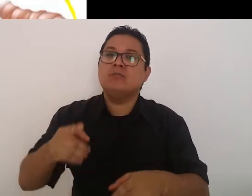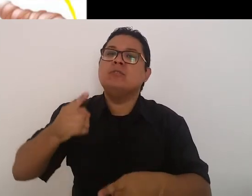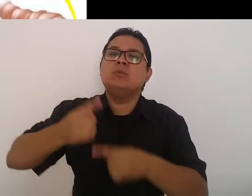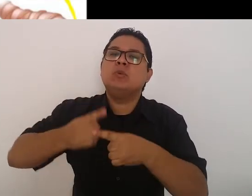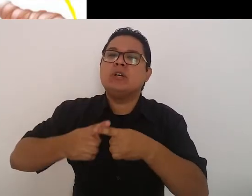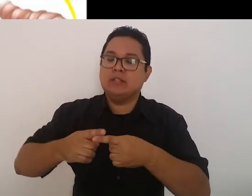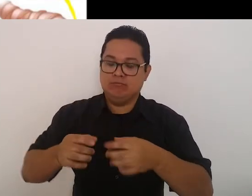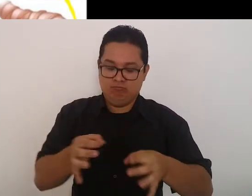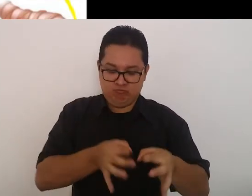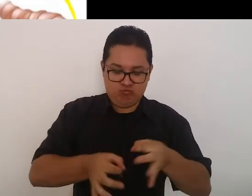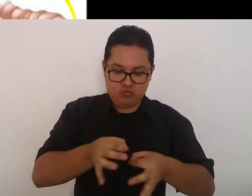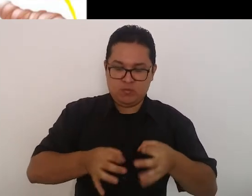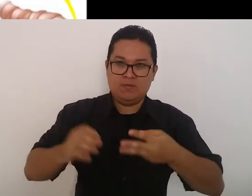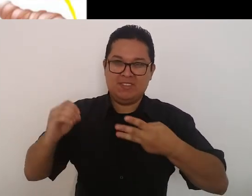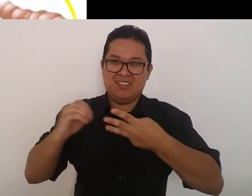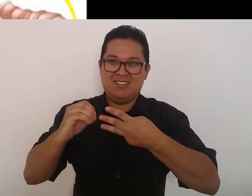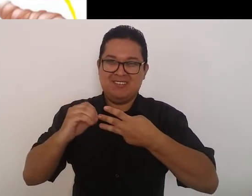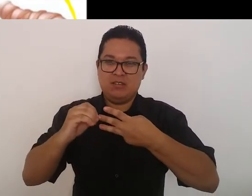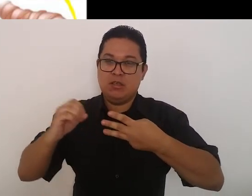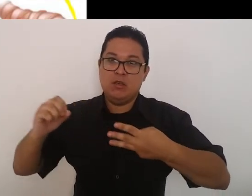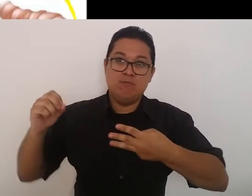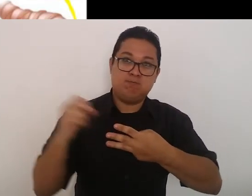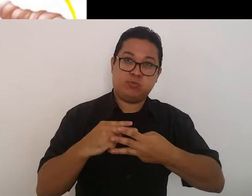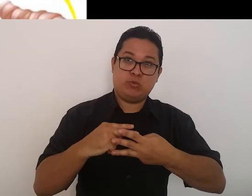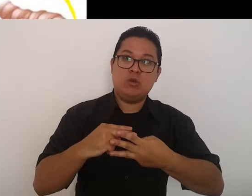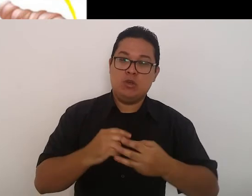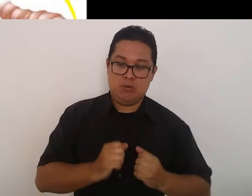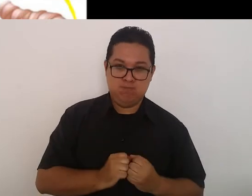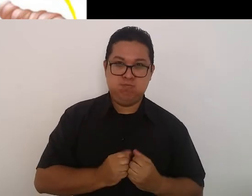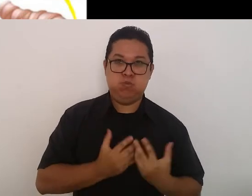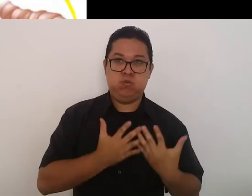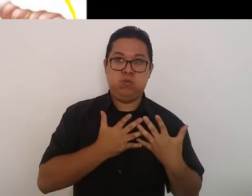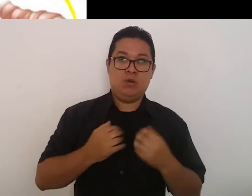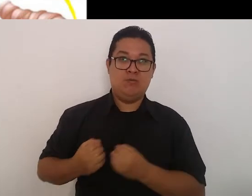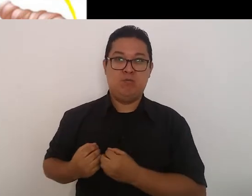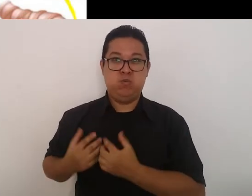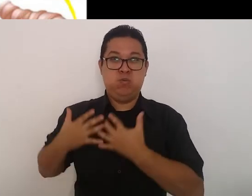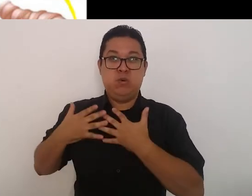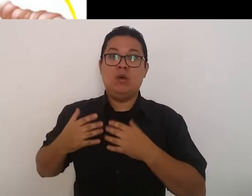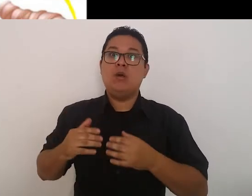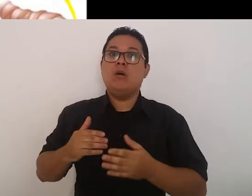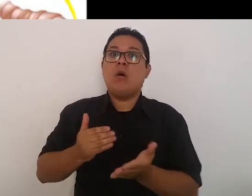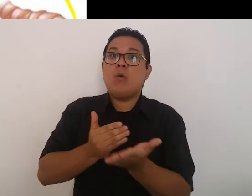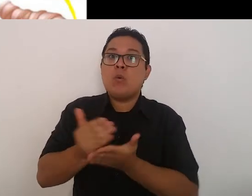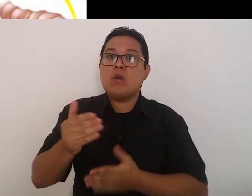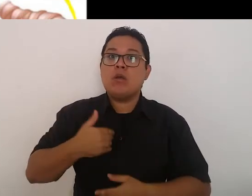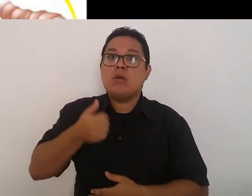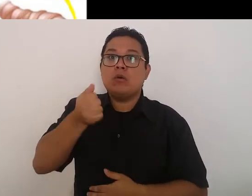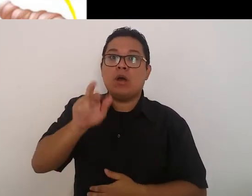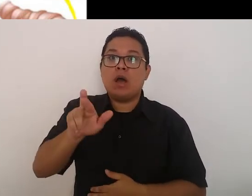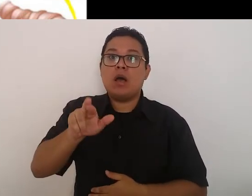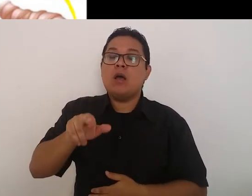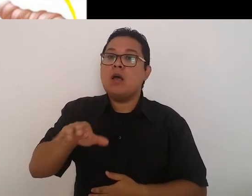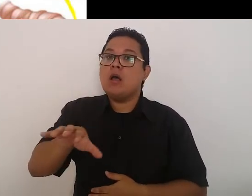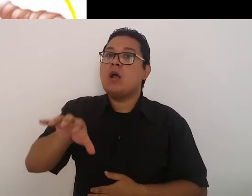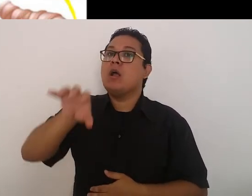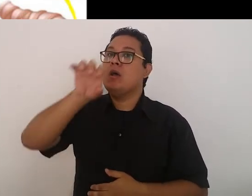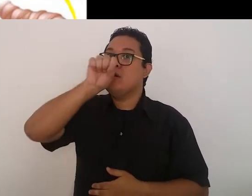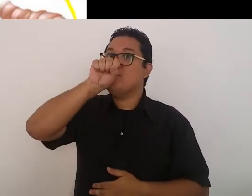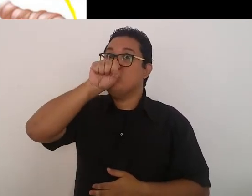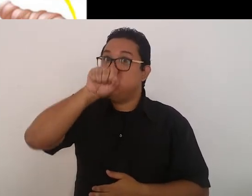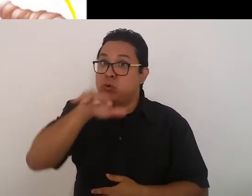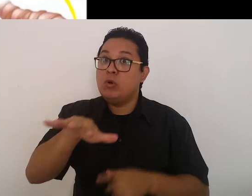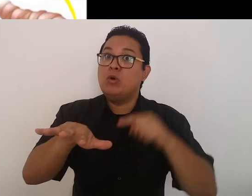Por todas as suas secreções, tá? Como eu disse, tem estudos que mostram até pelas fezes, mas principalmente aqui, né?